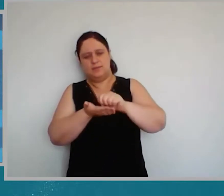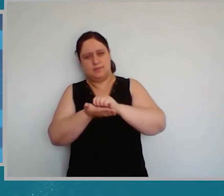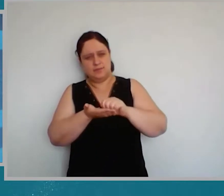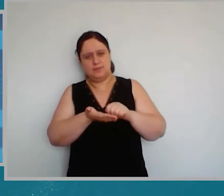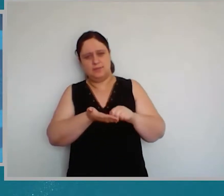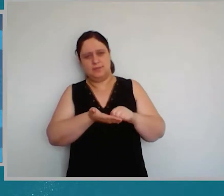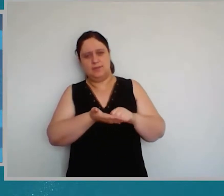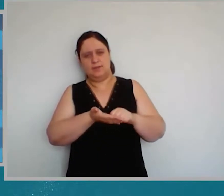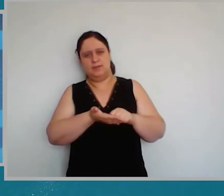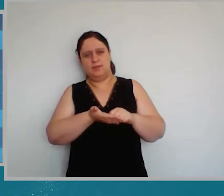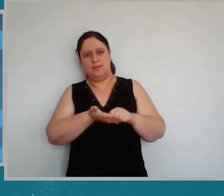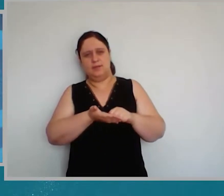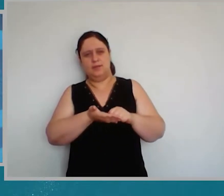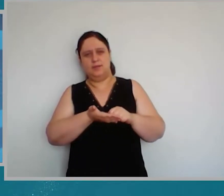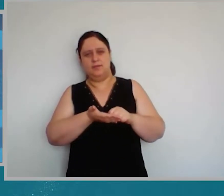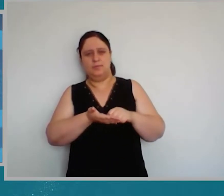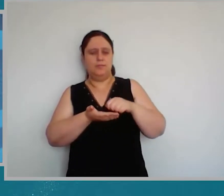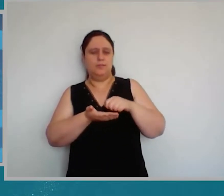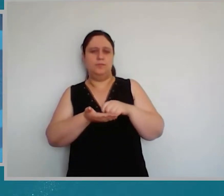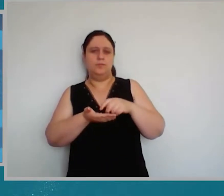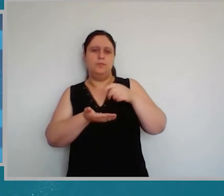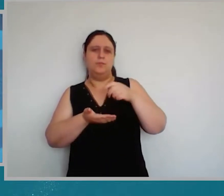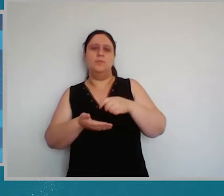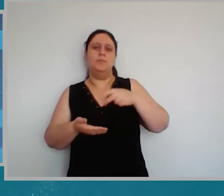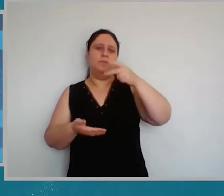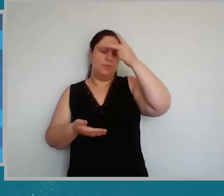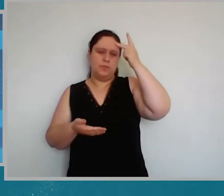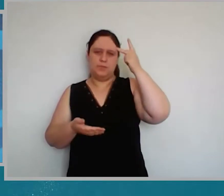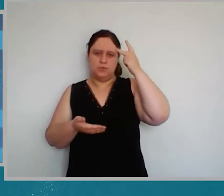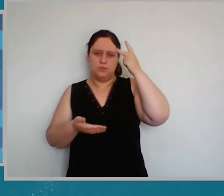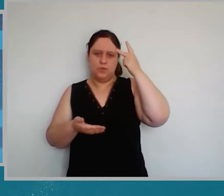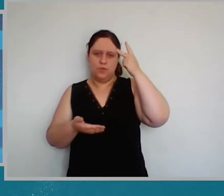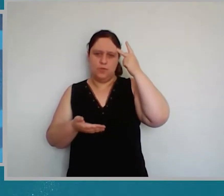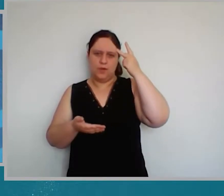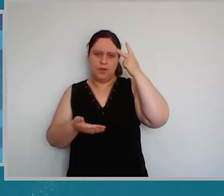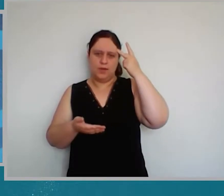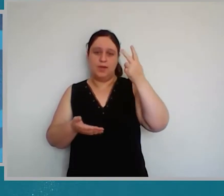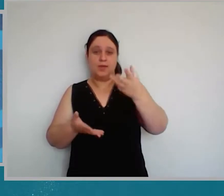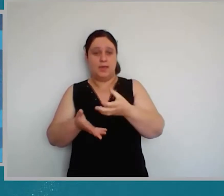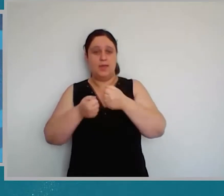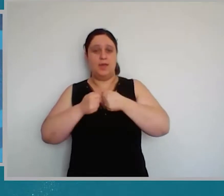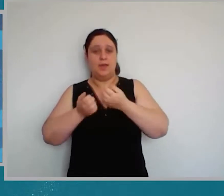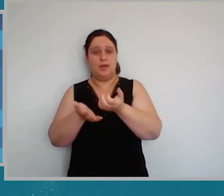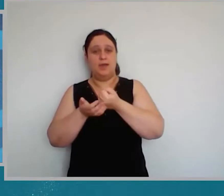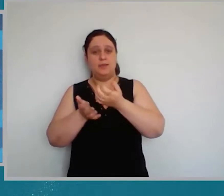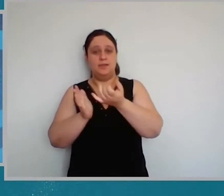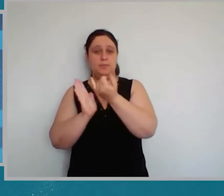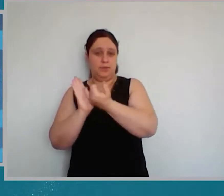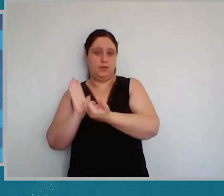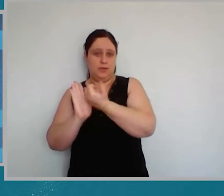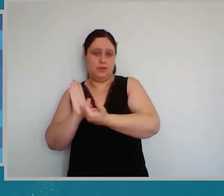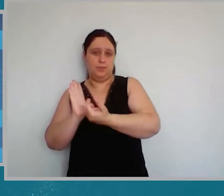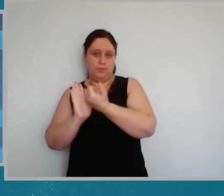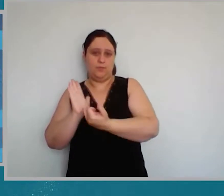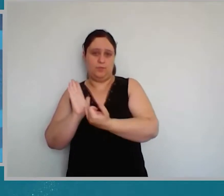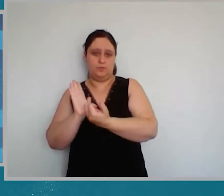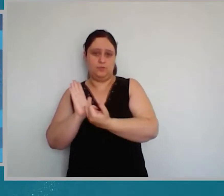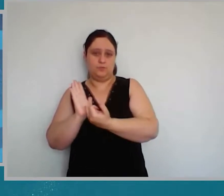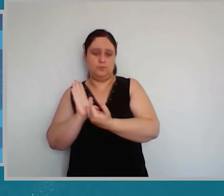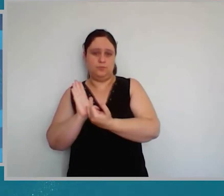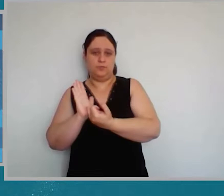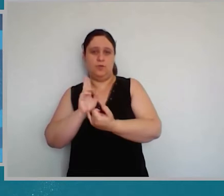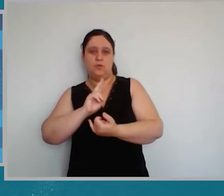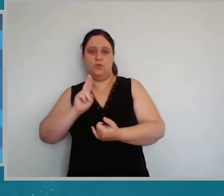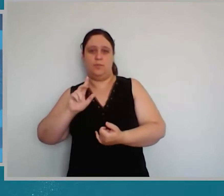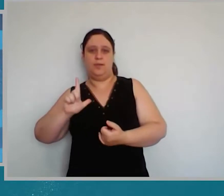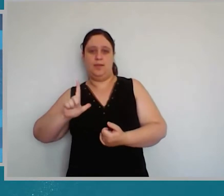por um publicano, por um coletor de impostos. Seu nome também era Levi. E ele,